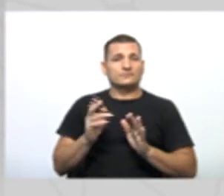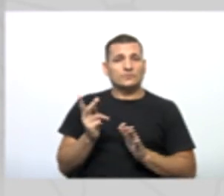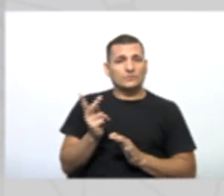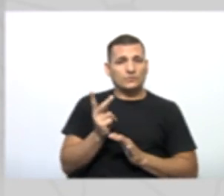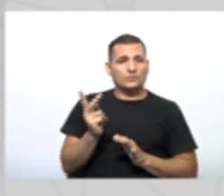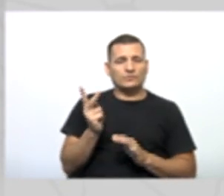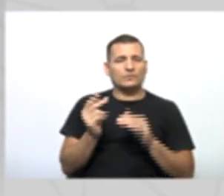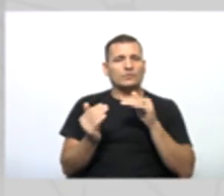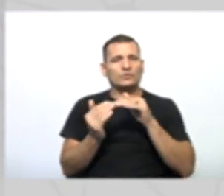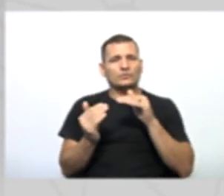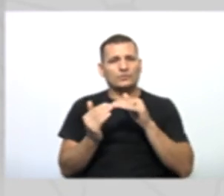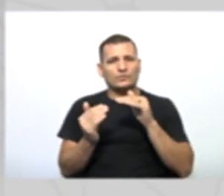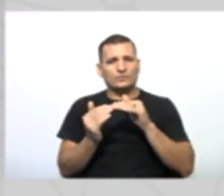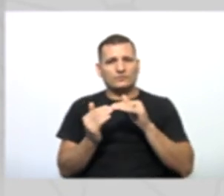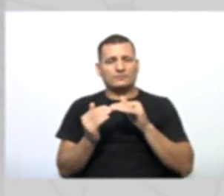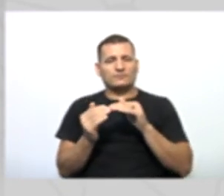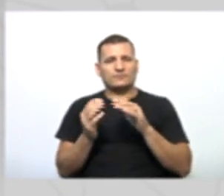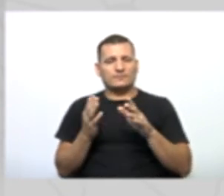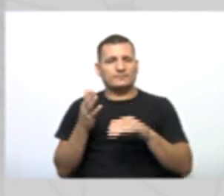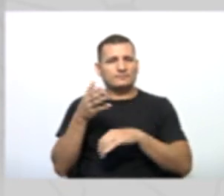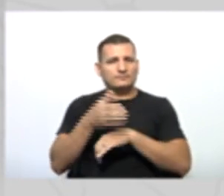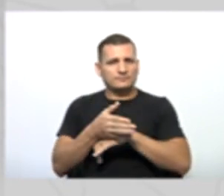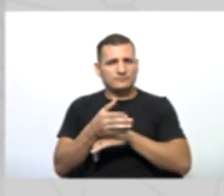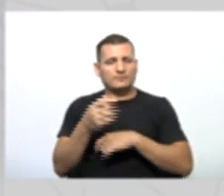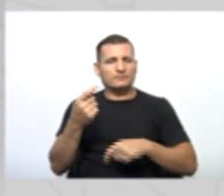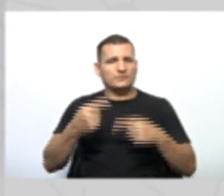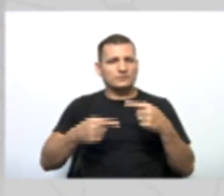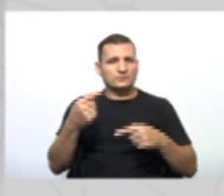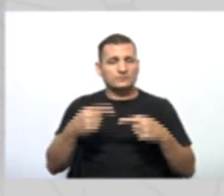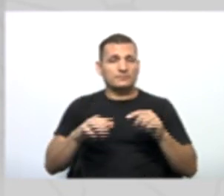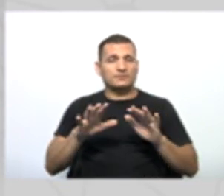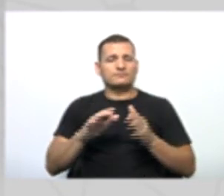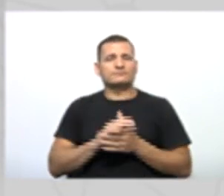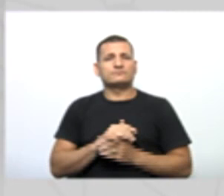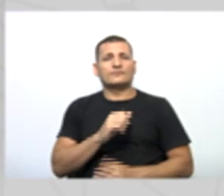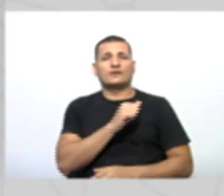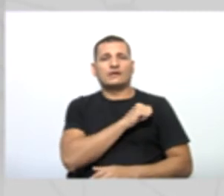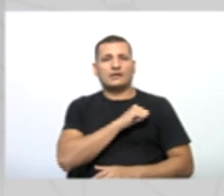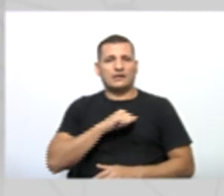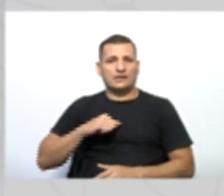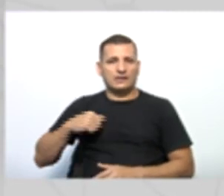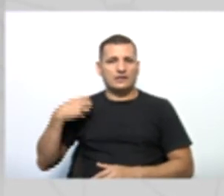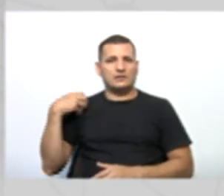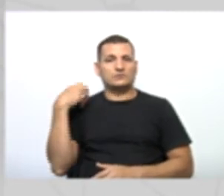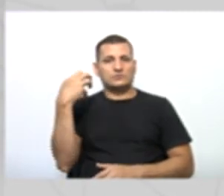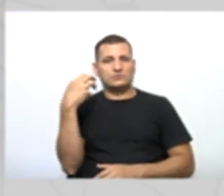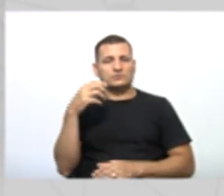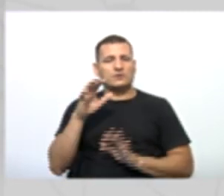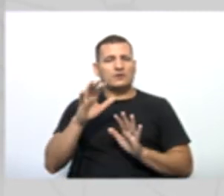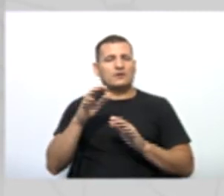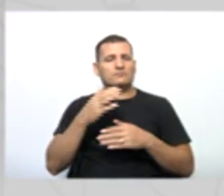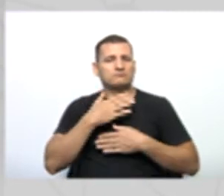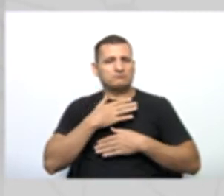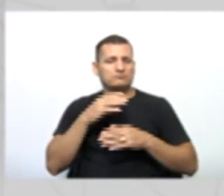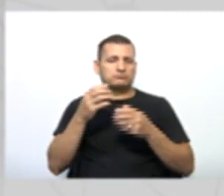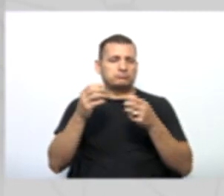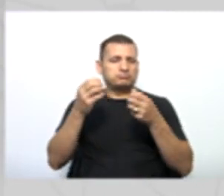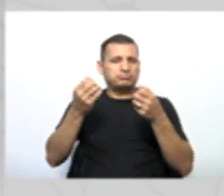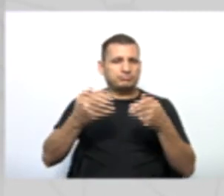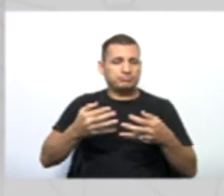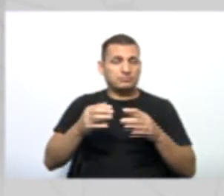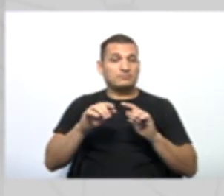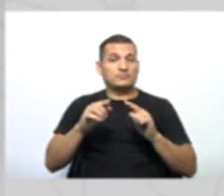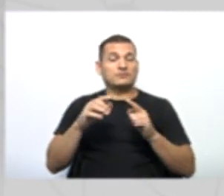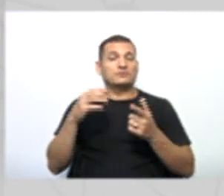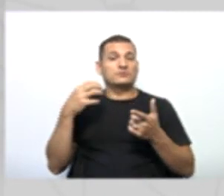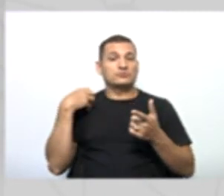da importância da participação cidadã, é o Aristóteles quem vai escrever isso com mais tranquilidade. Sócrates viveu isso